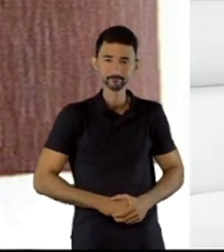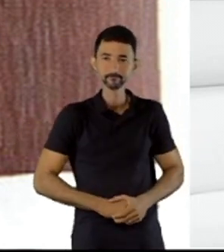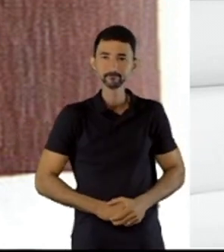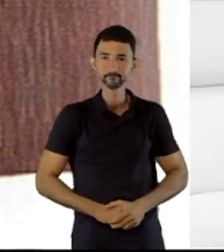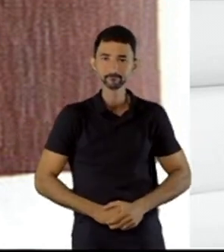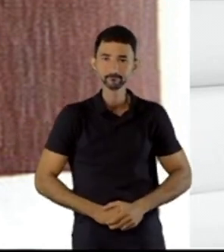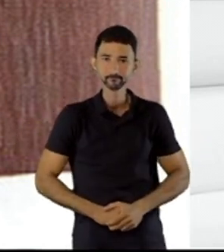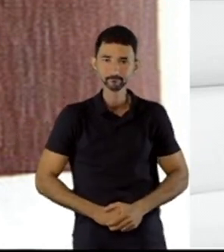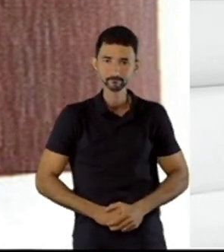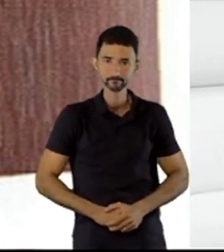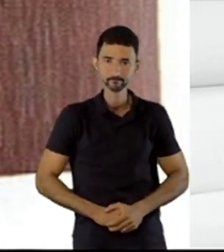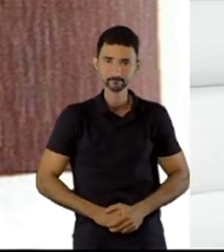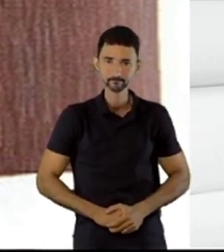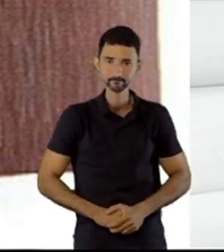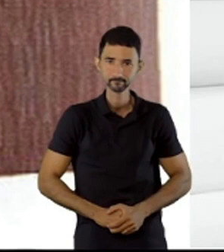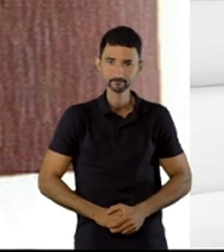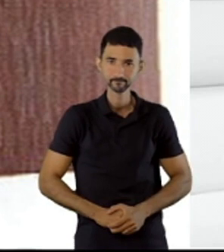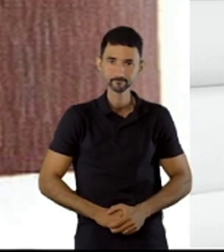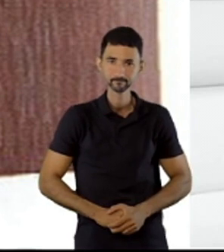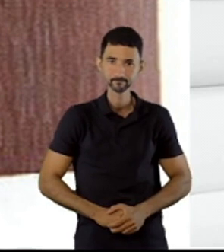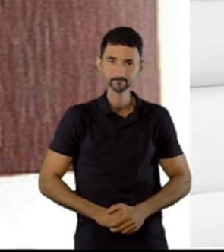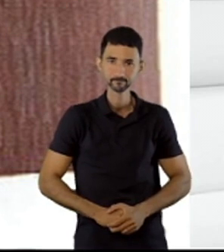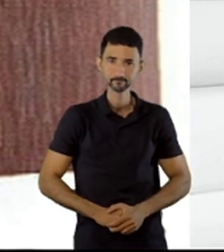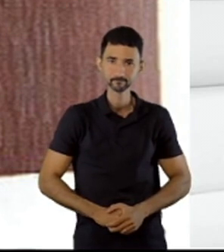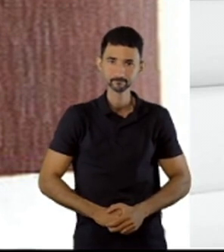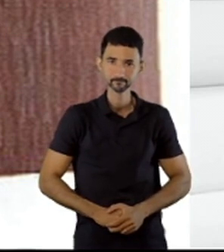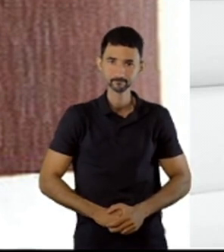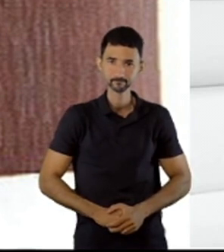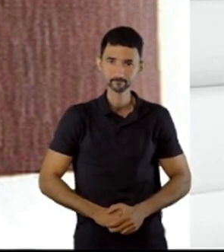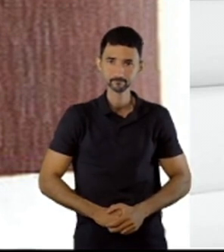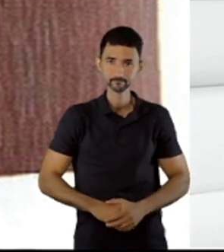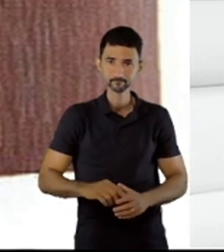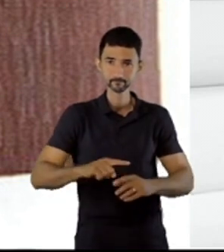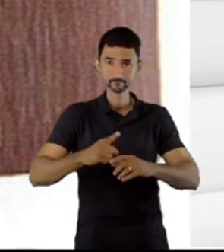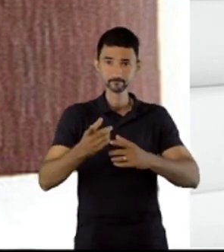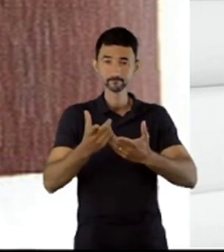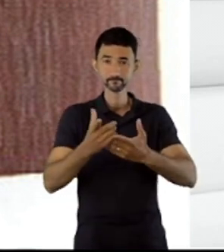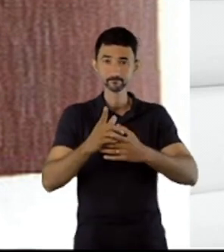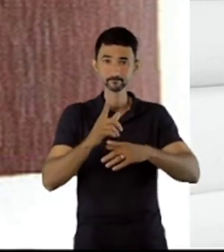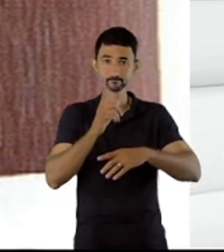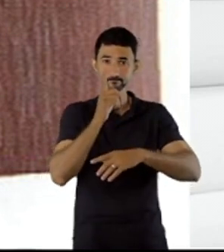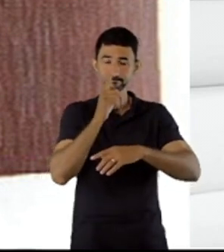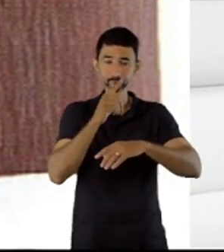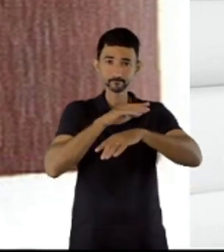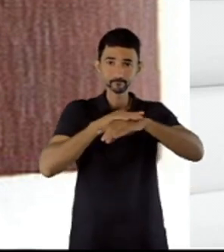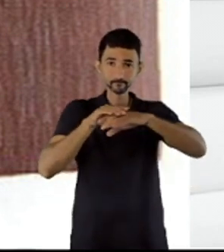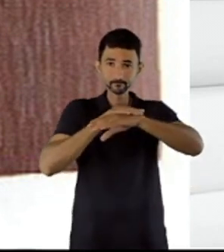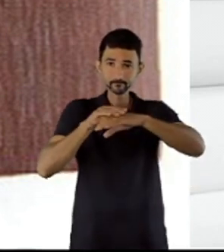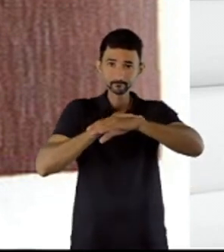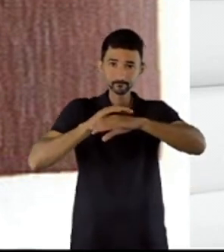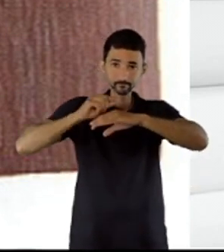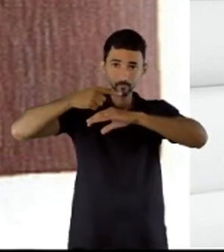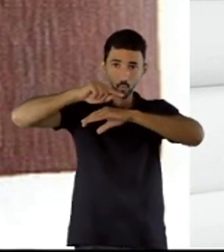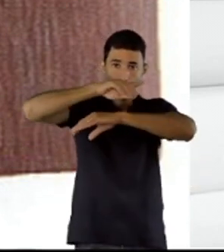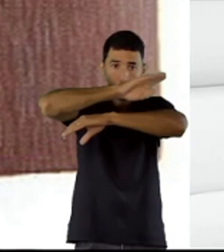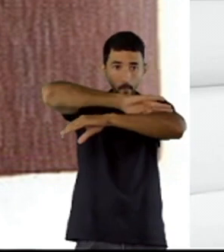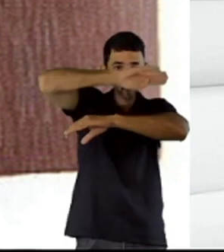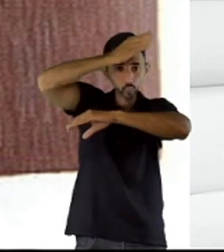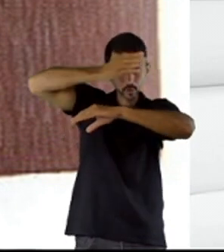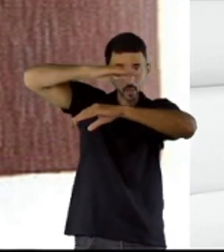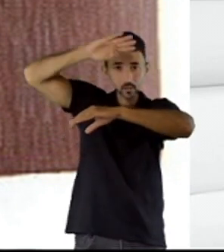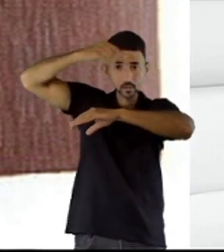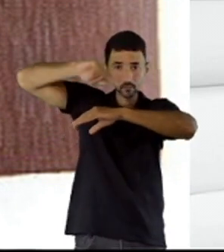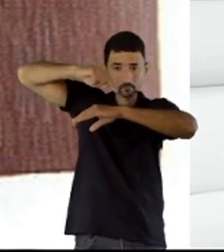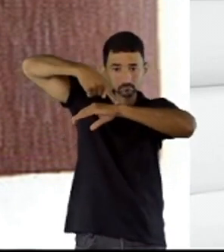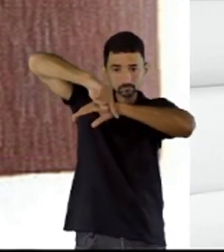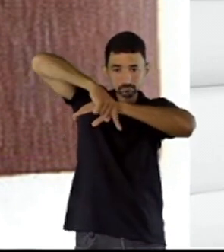aqui. Tudo bem? Essa parte aqui. Enquanto que a crosta continental pega tudo isso aqui. Tudo